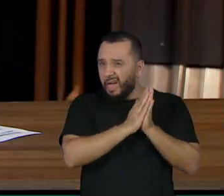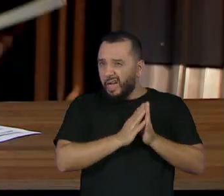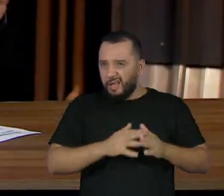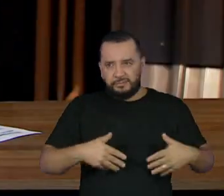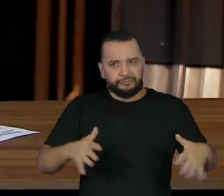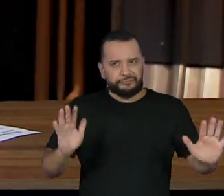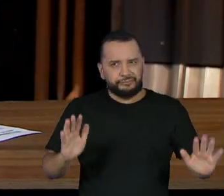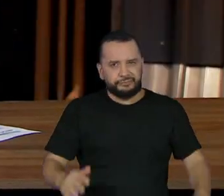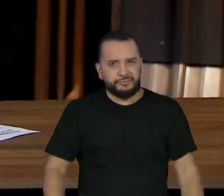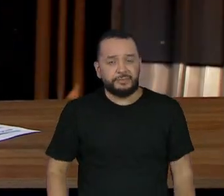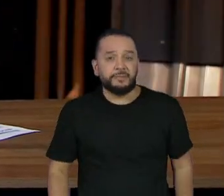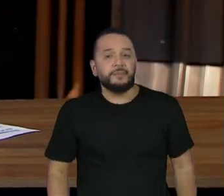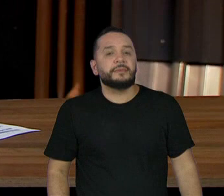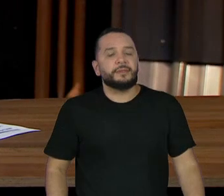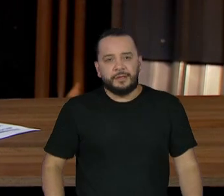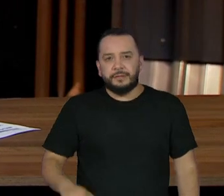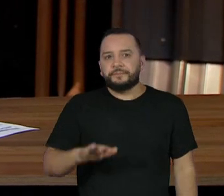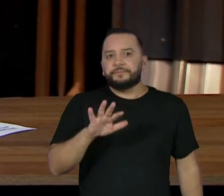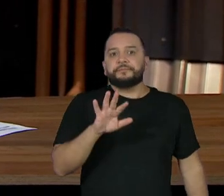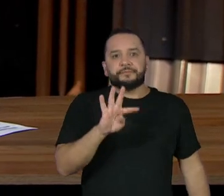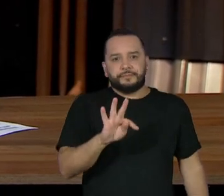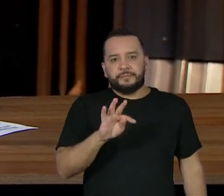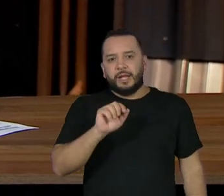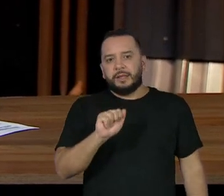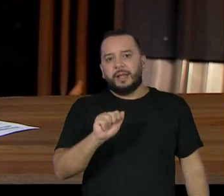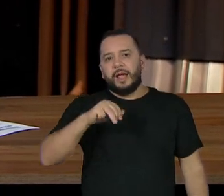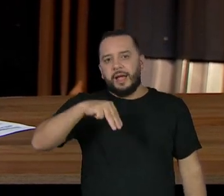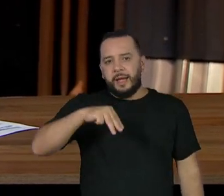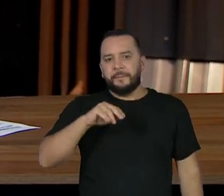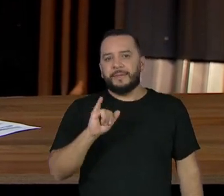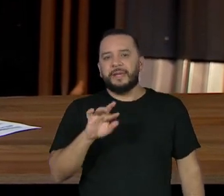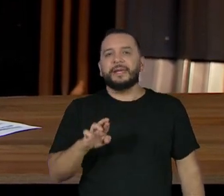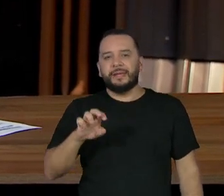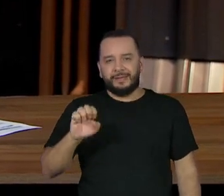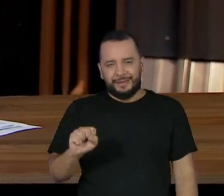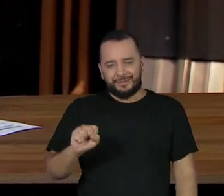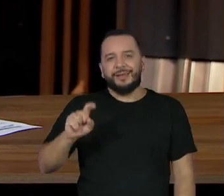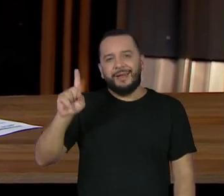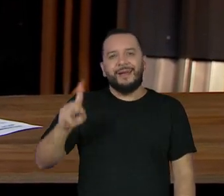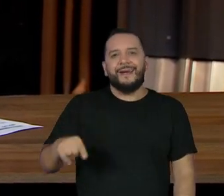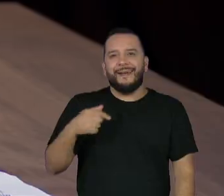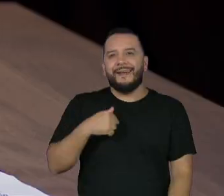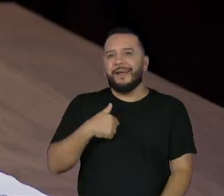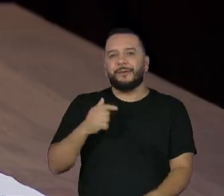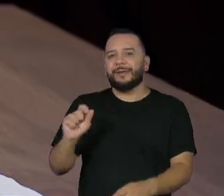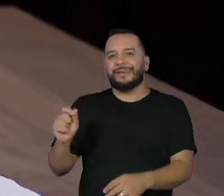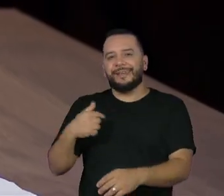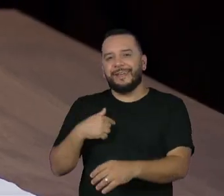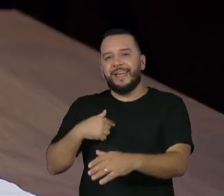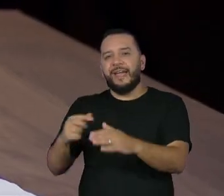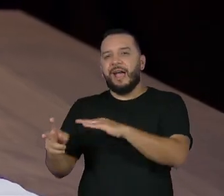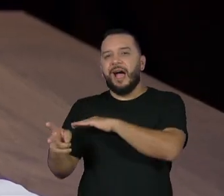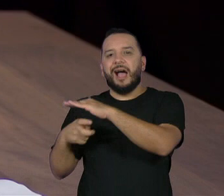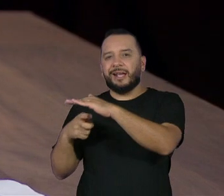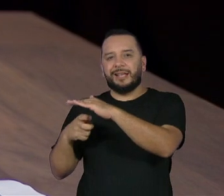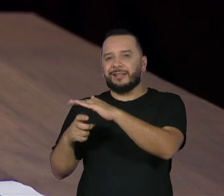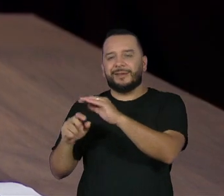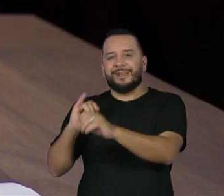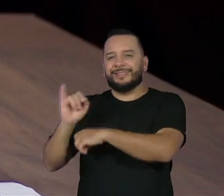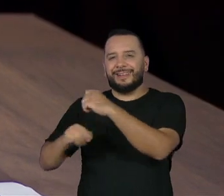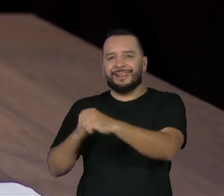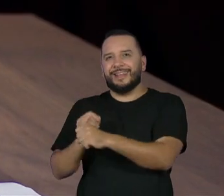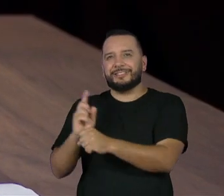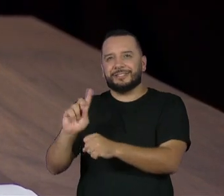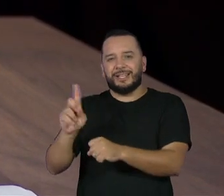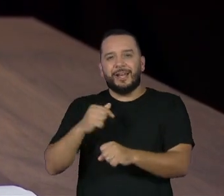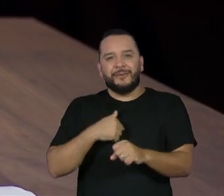A Tamires é uma hacker, mas não de sistemas digitais, né? A Tamires hackeou o código oculto, não é isso,